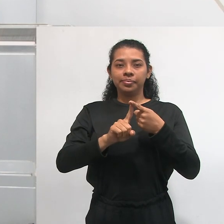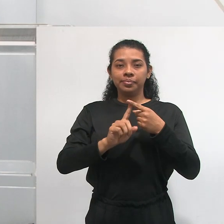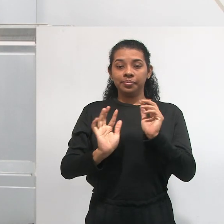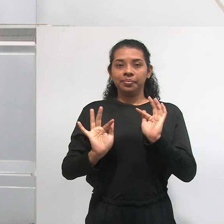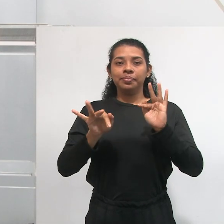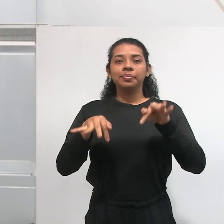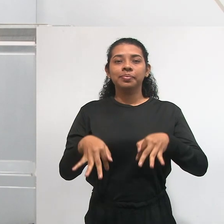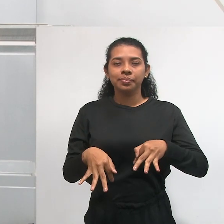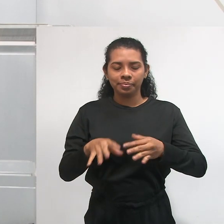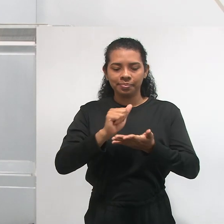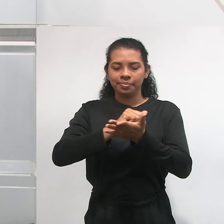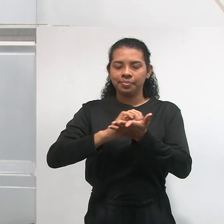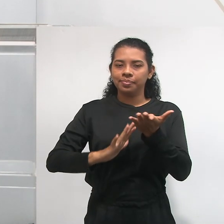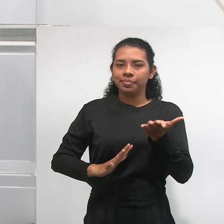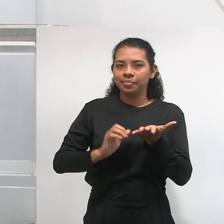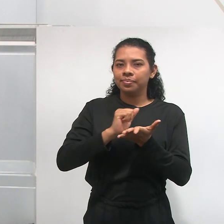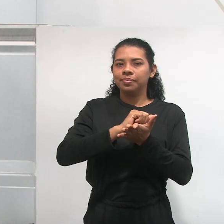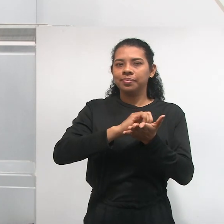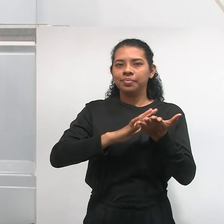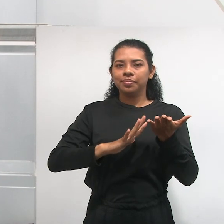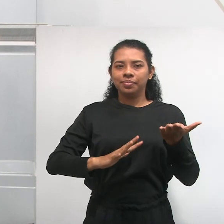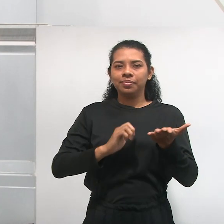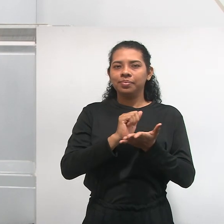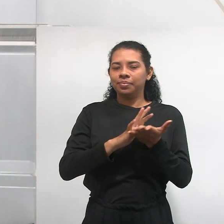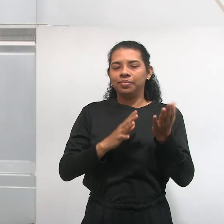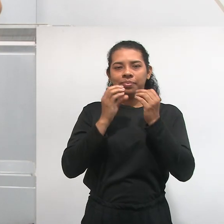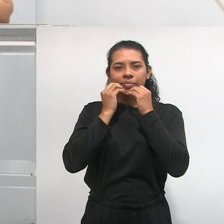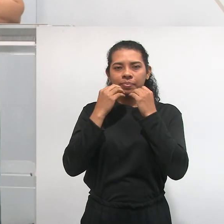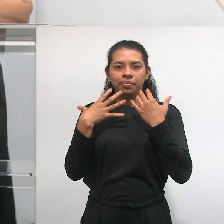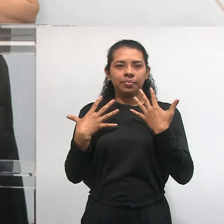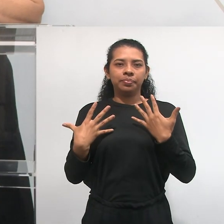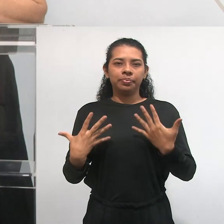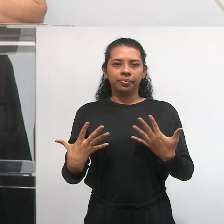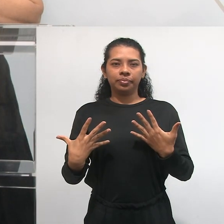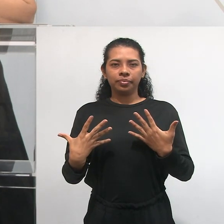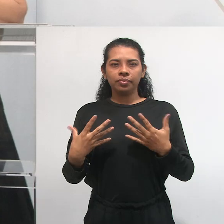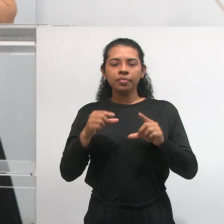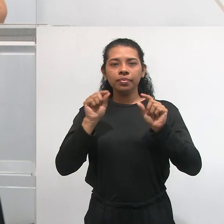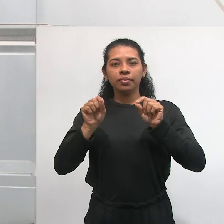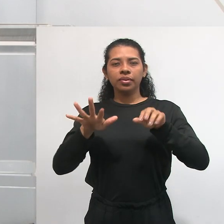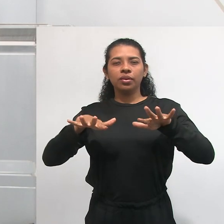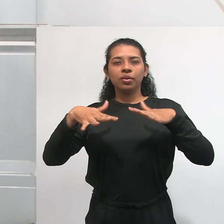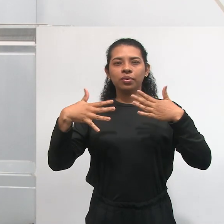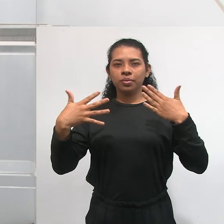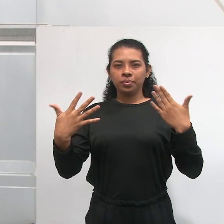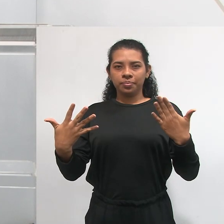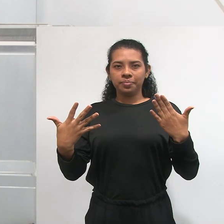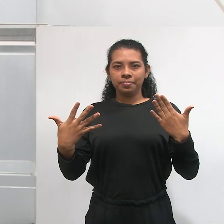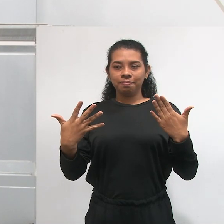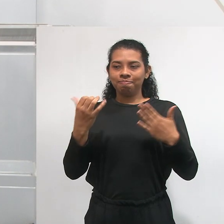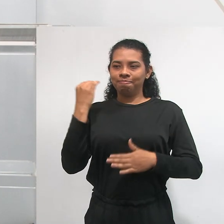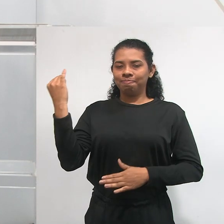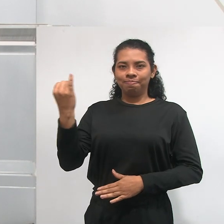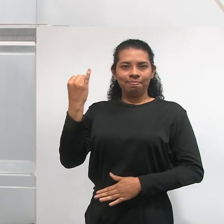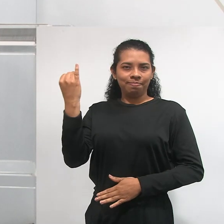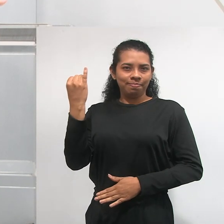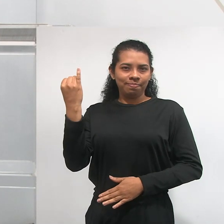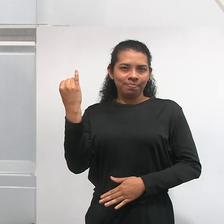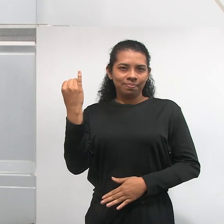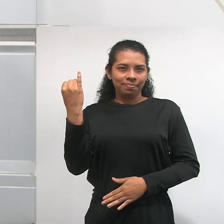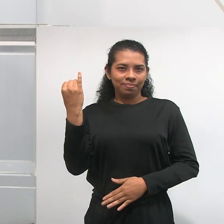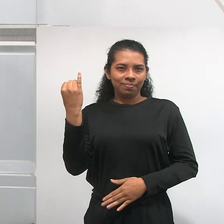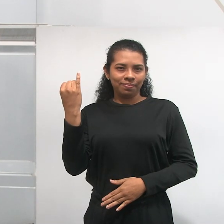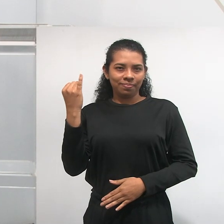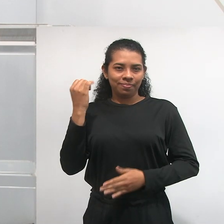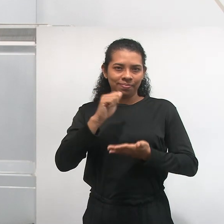último, realizar a parte prática, que é uma atividade como essa. E qual que é a ideia, né, principal